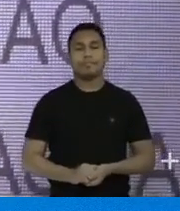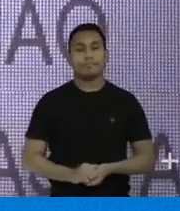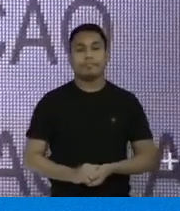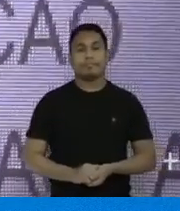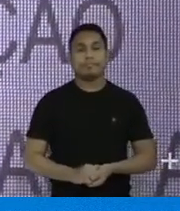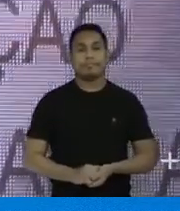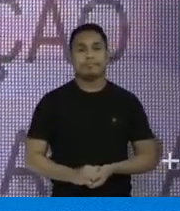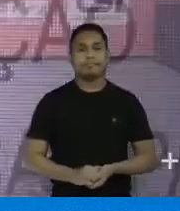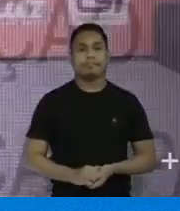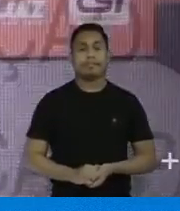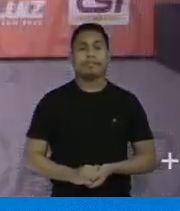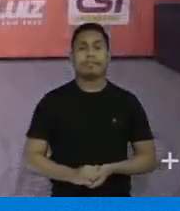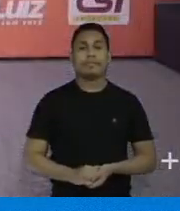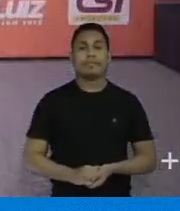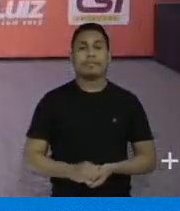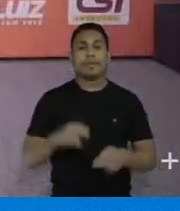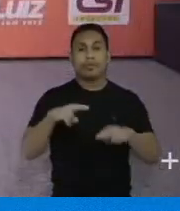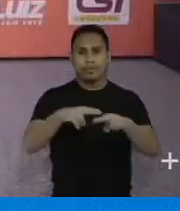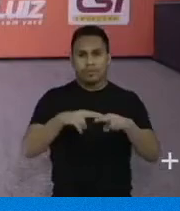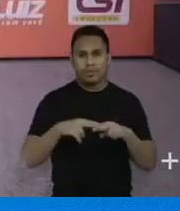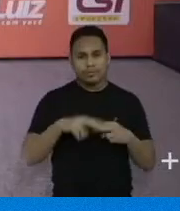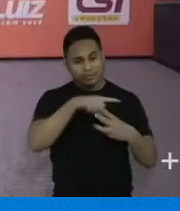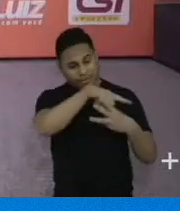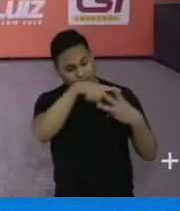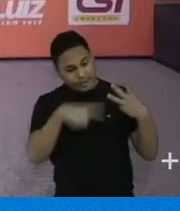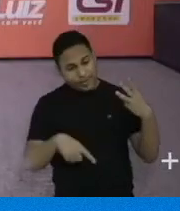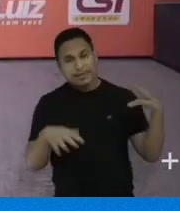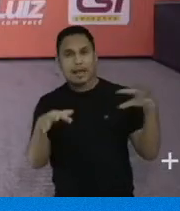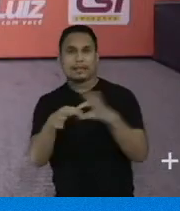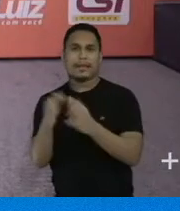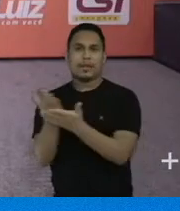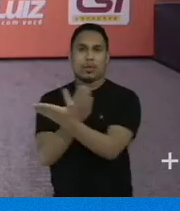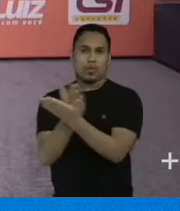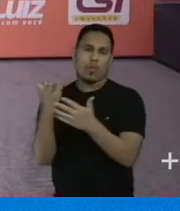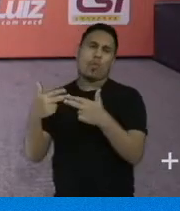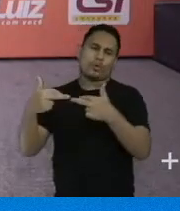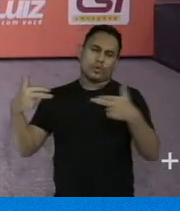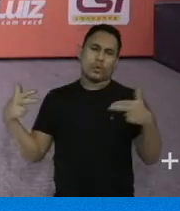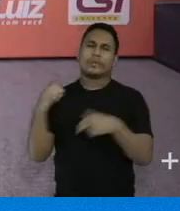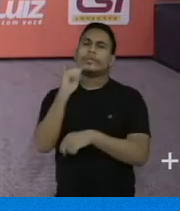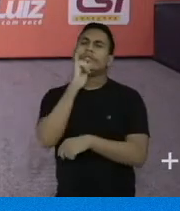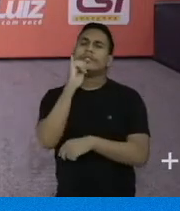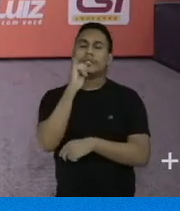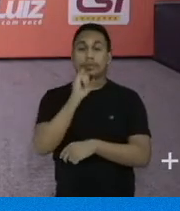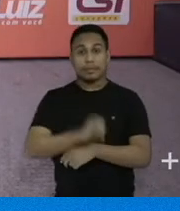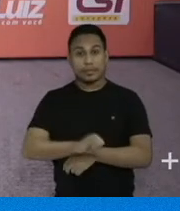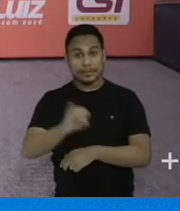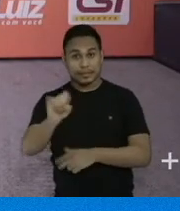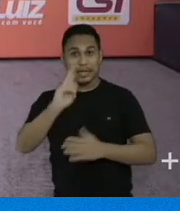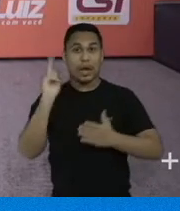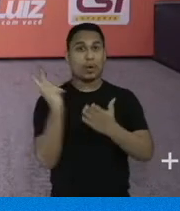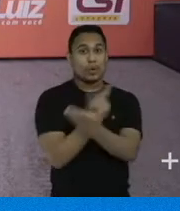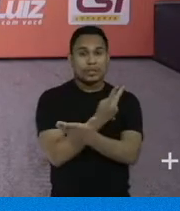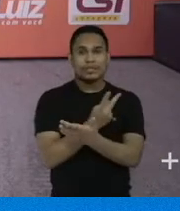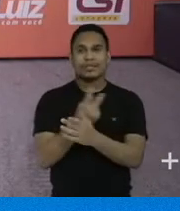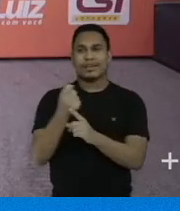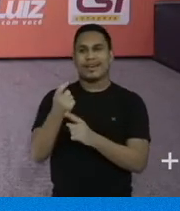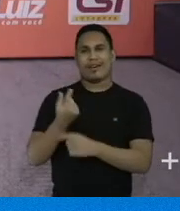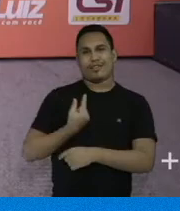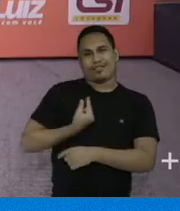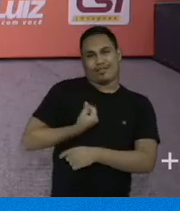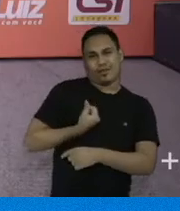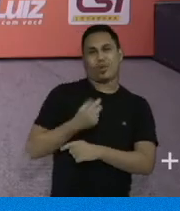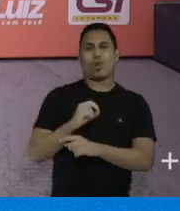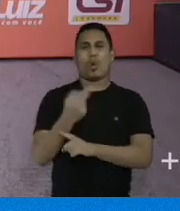gente tem atrelado algumas coisas, como essa mudança nas condições socioeconômicas e culturais